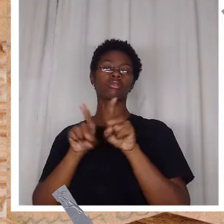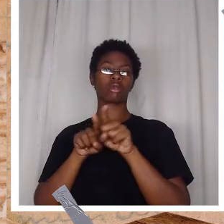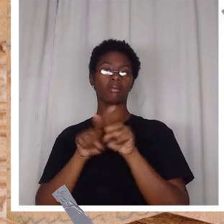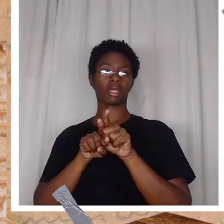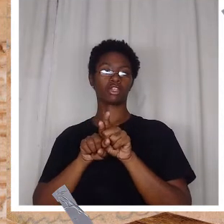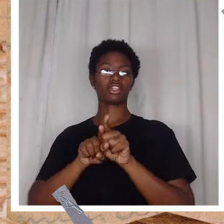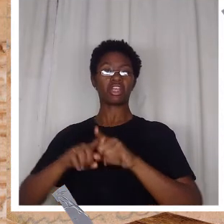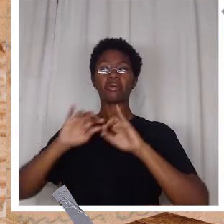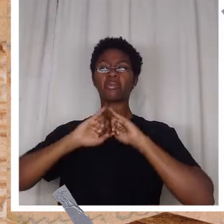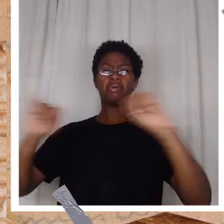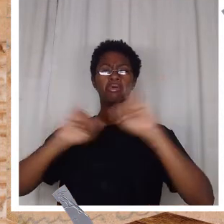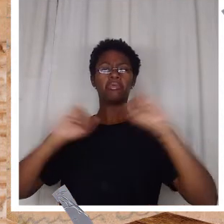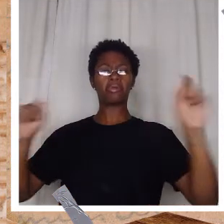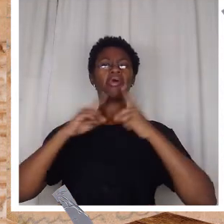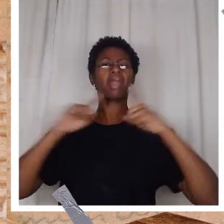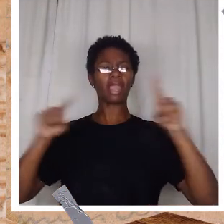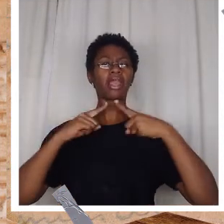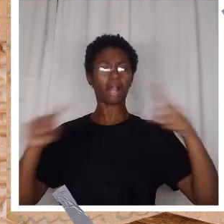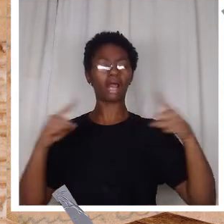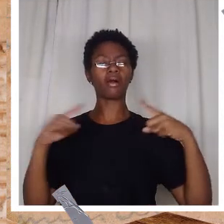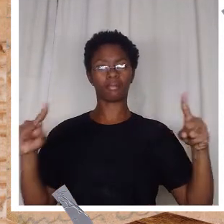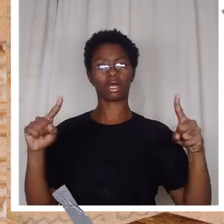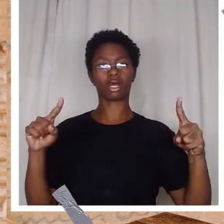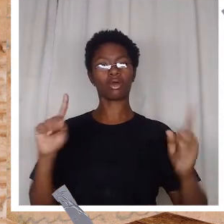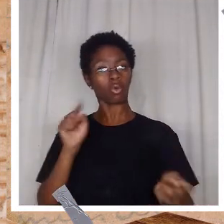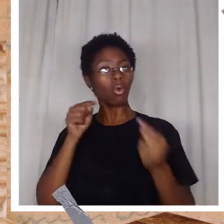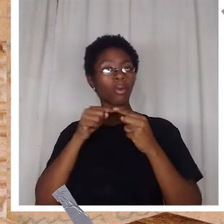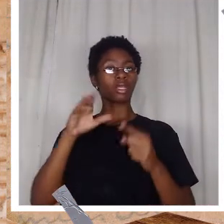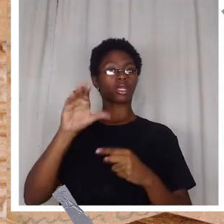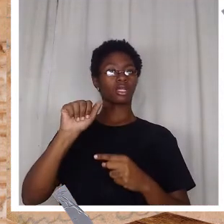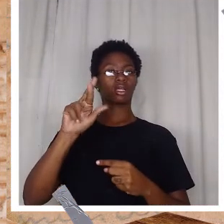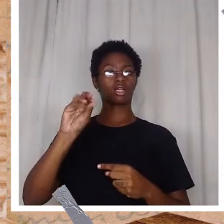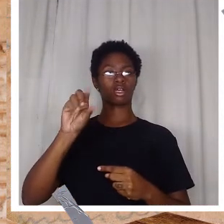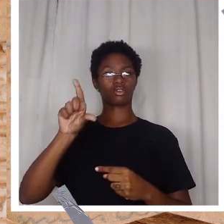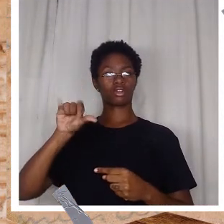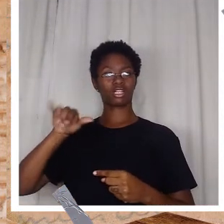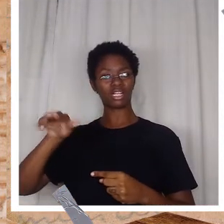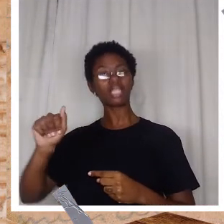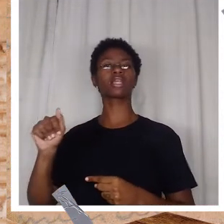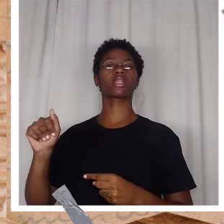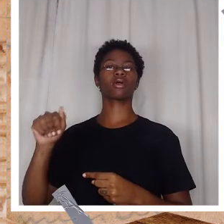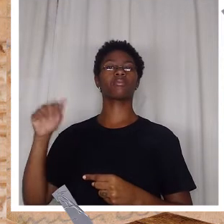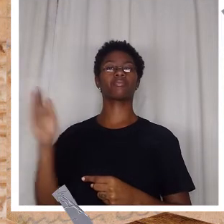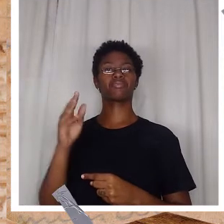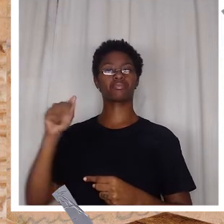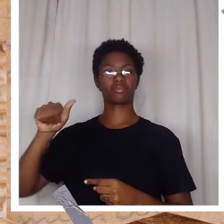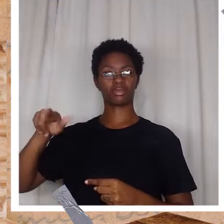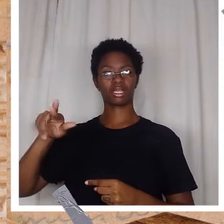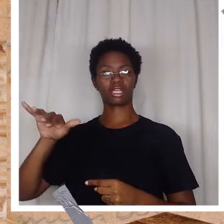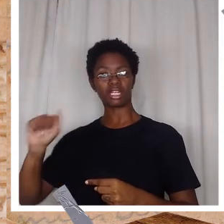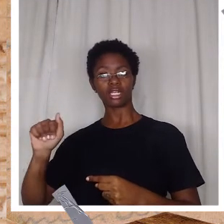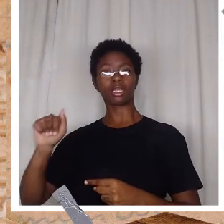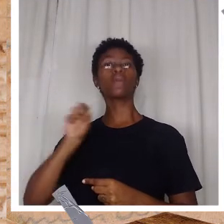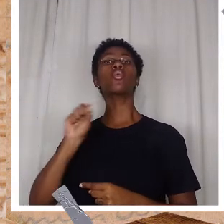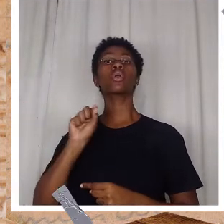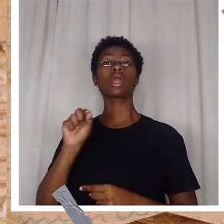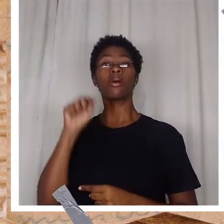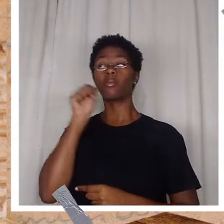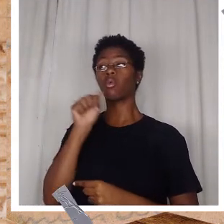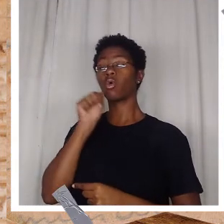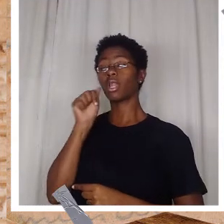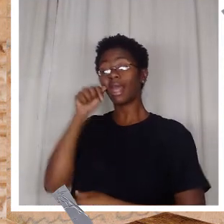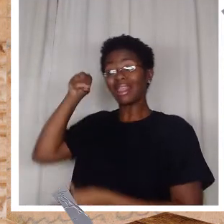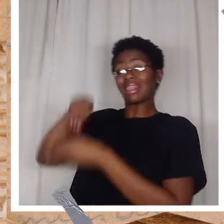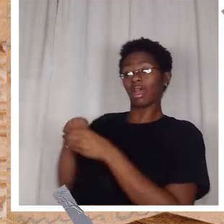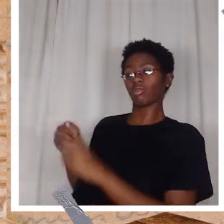denúncia. Né? Tem um quê de Carolina Maria Jesus, uma mulher que, na sua arte,